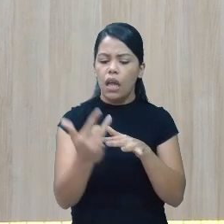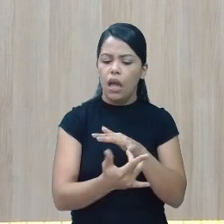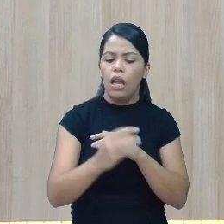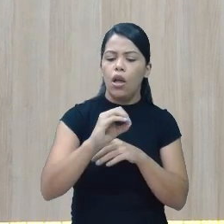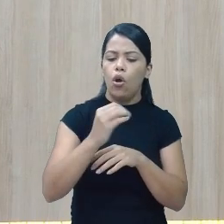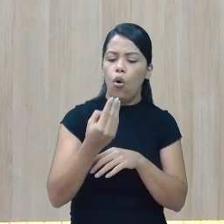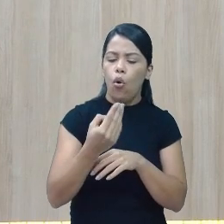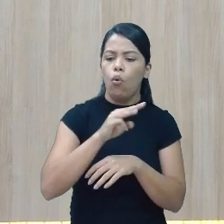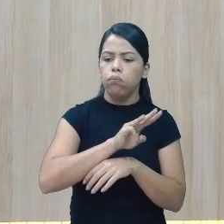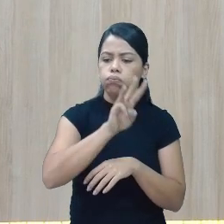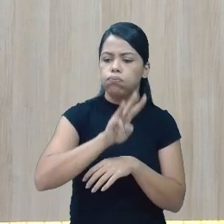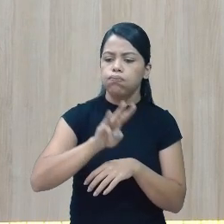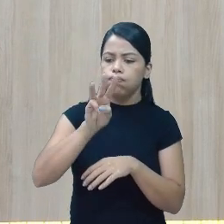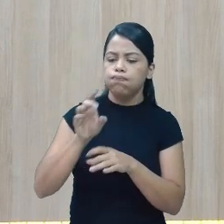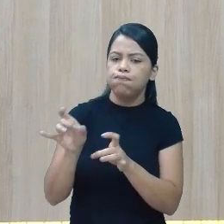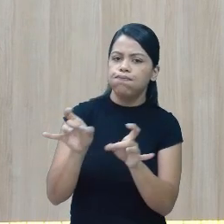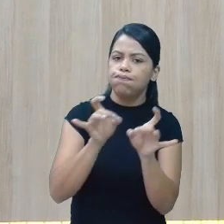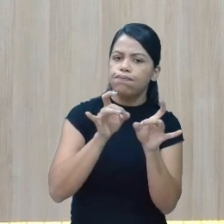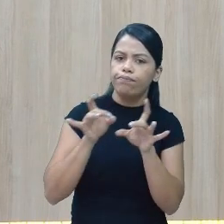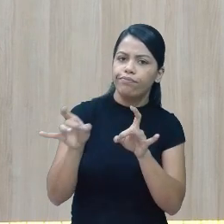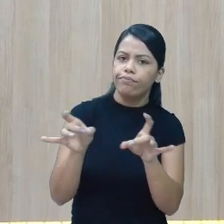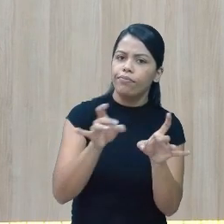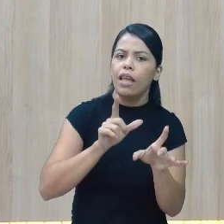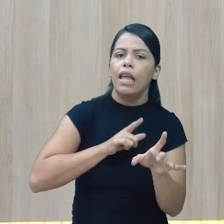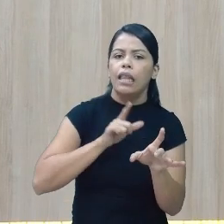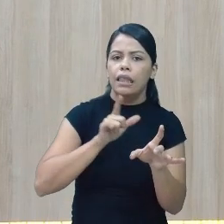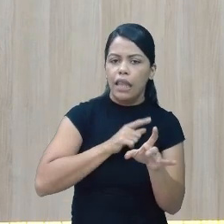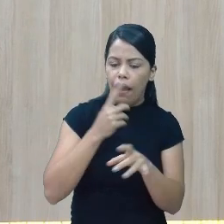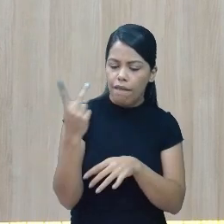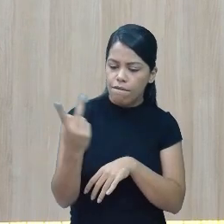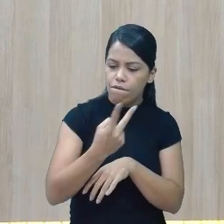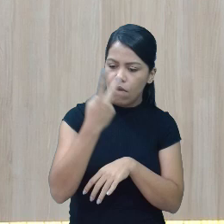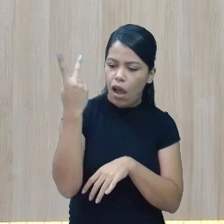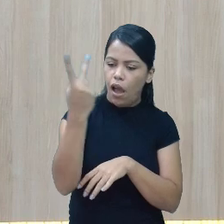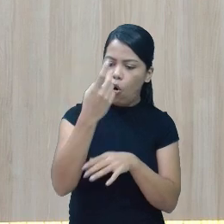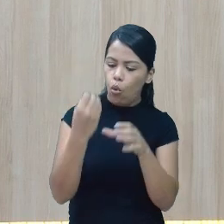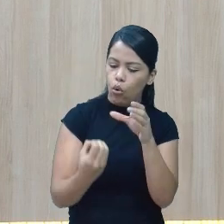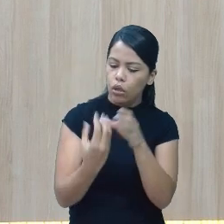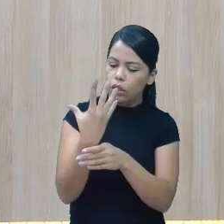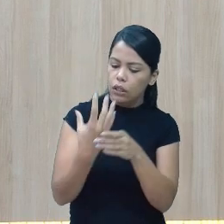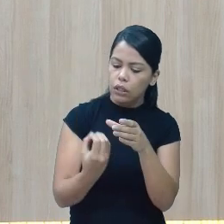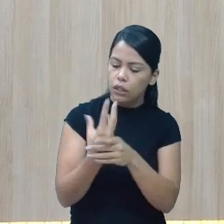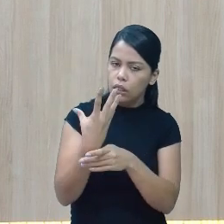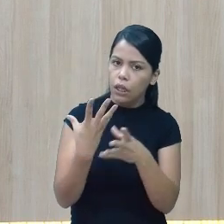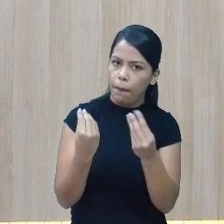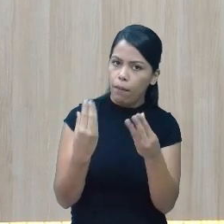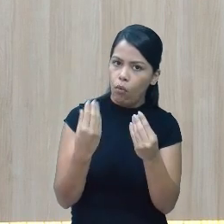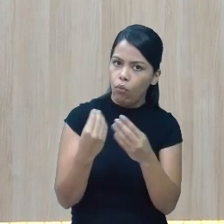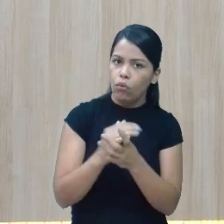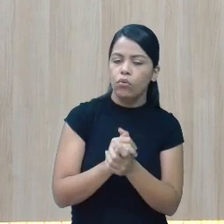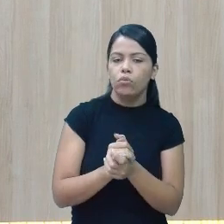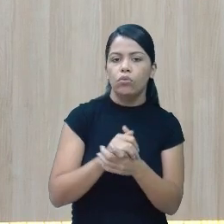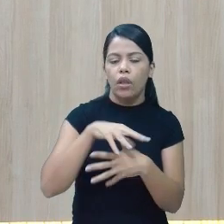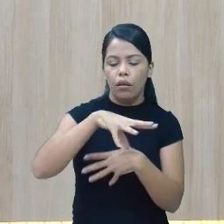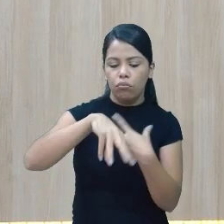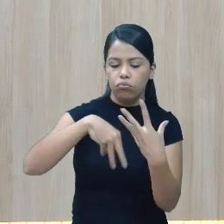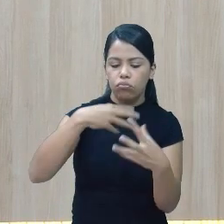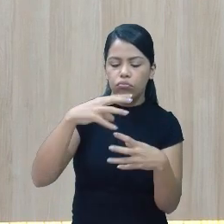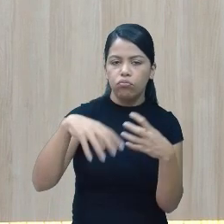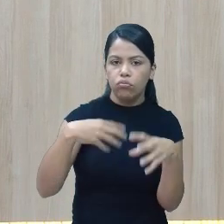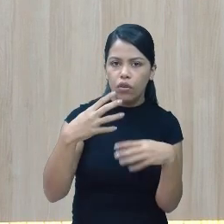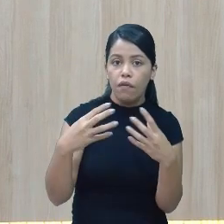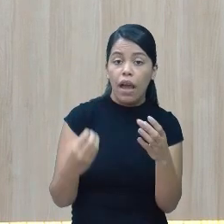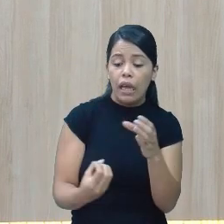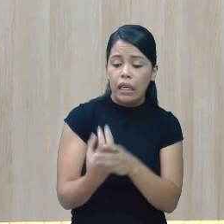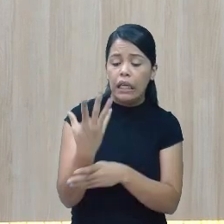nesse mercado pela internet, aquilo tem muito valor, aquilo gera muito dinheiro. Porque hoje em dia, a gente